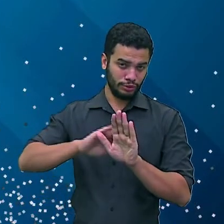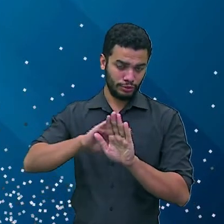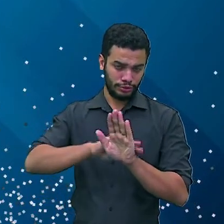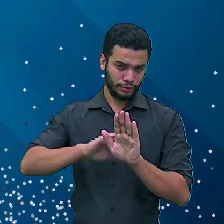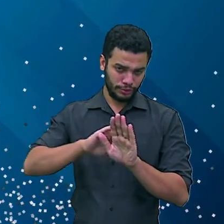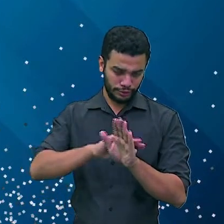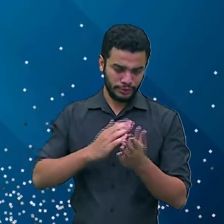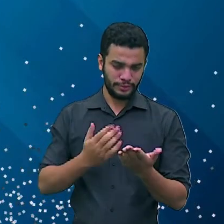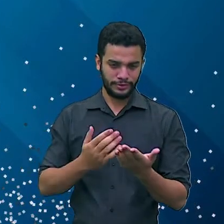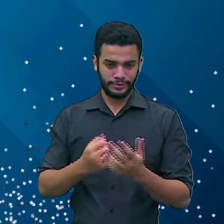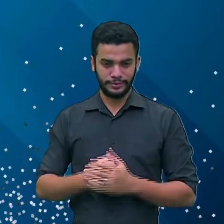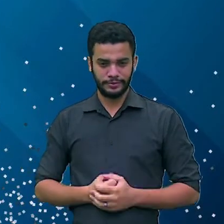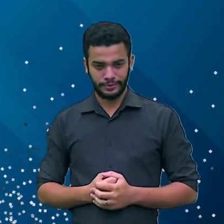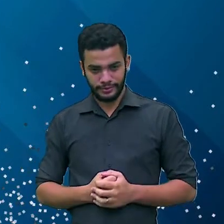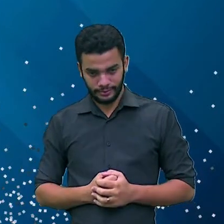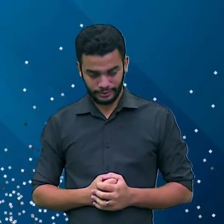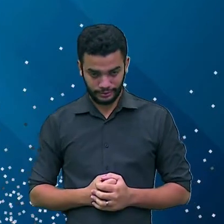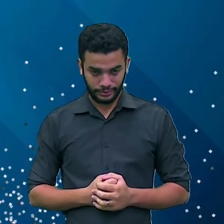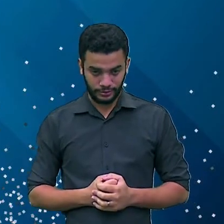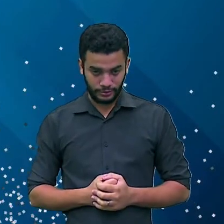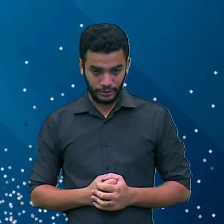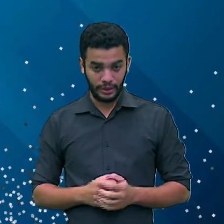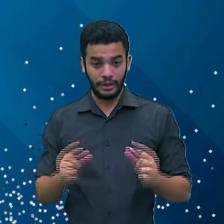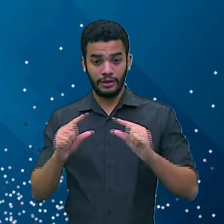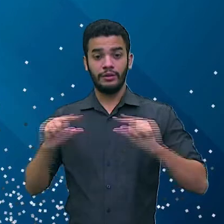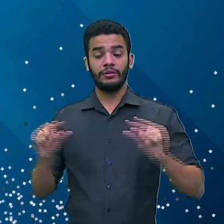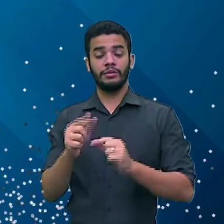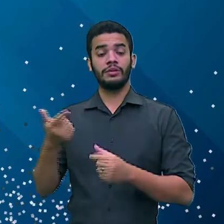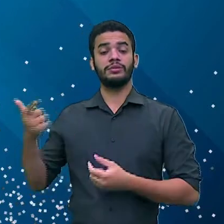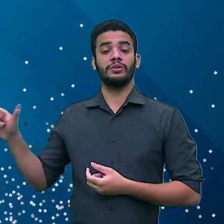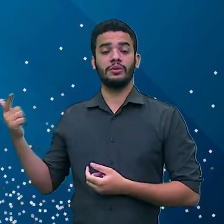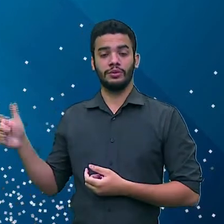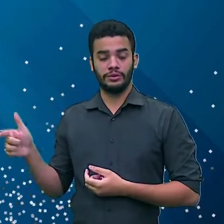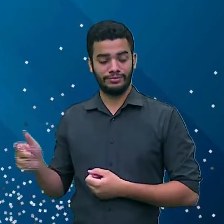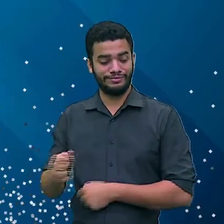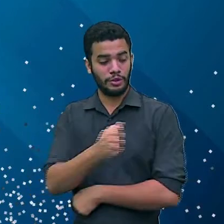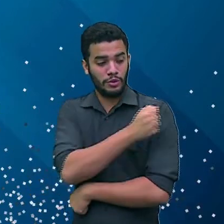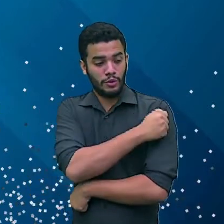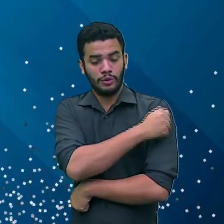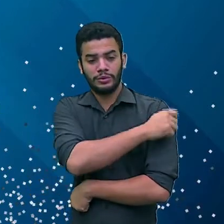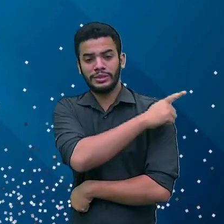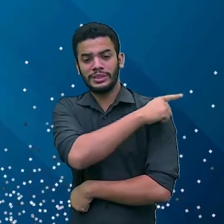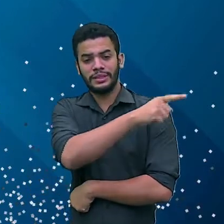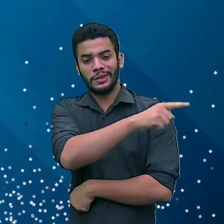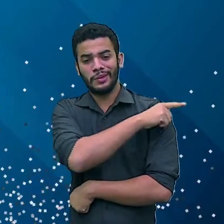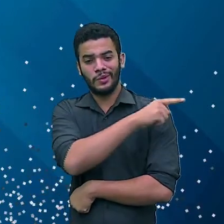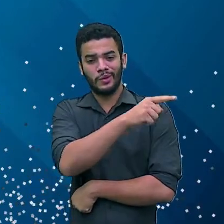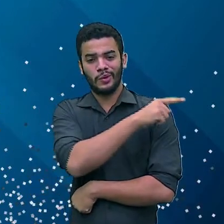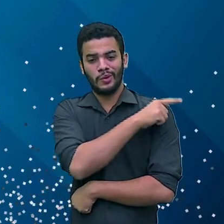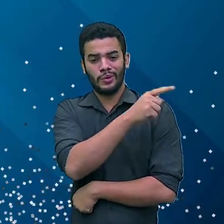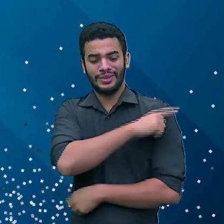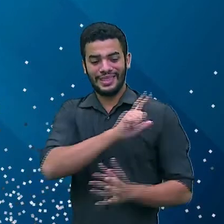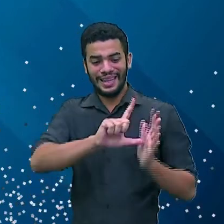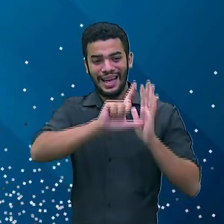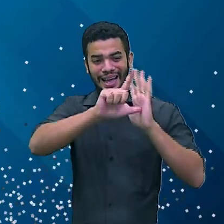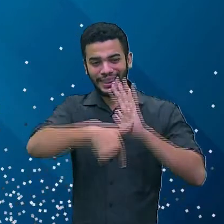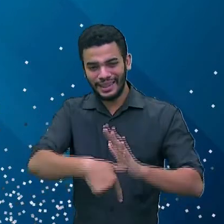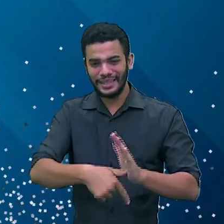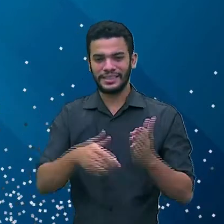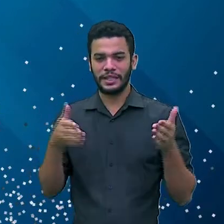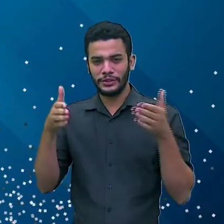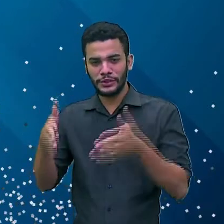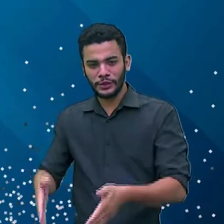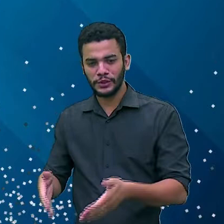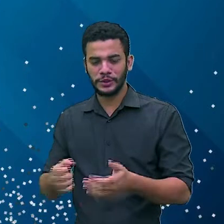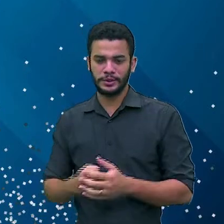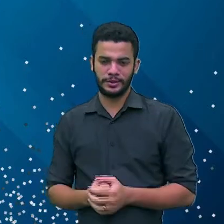chegaram atrasados. Sujeito ou os alunos? Chegaram. Um verbo intransitivo. Isso. Um verbo